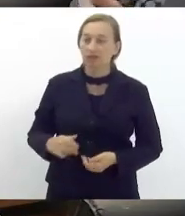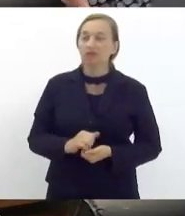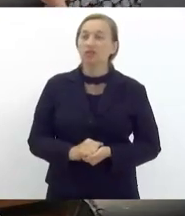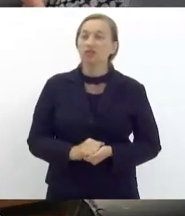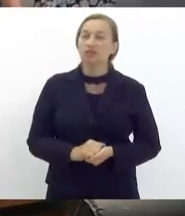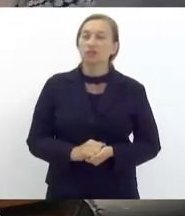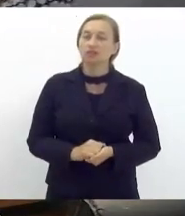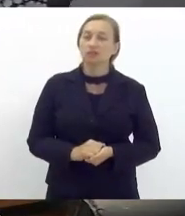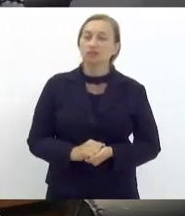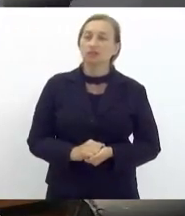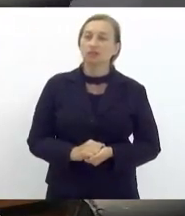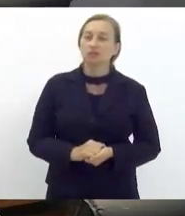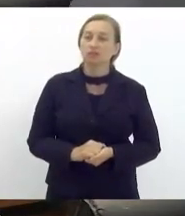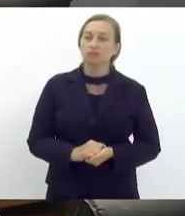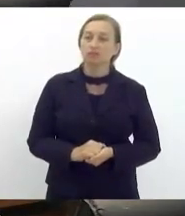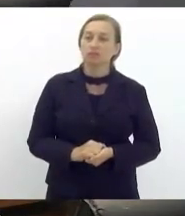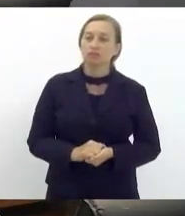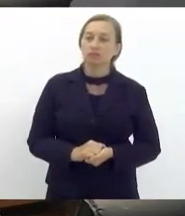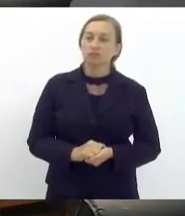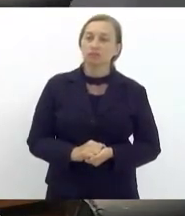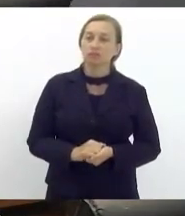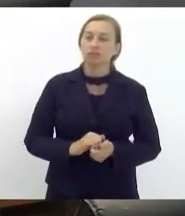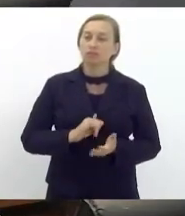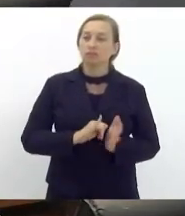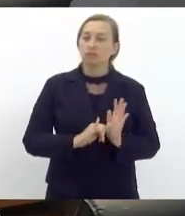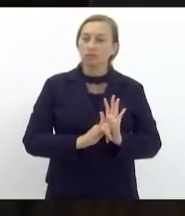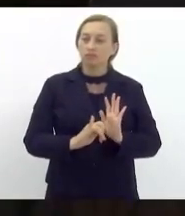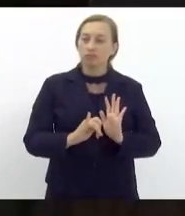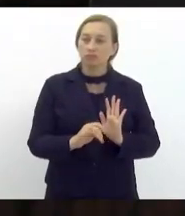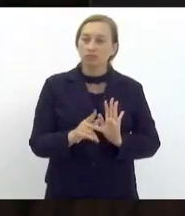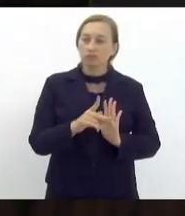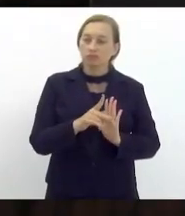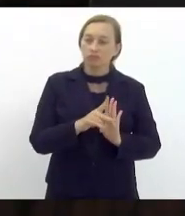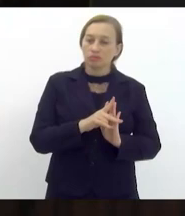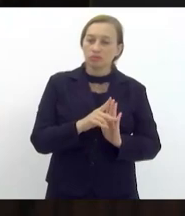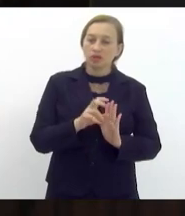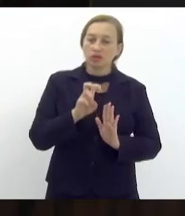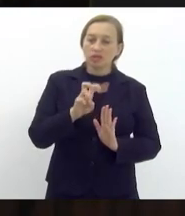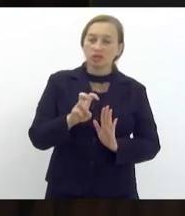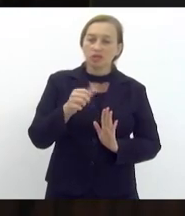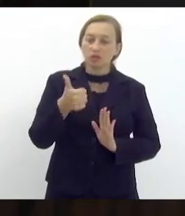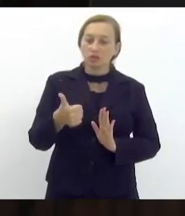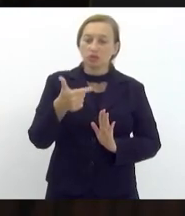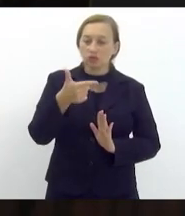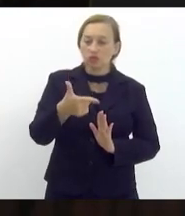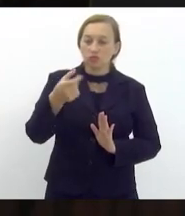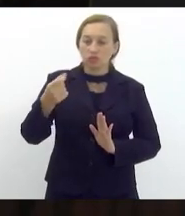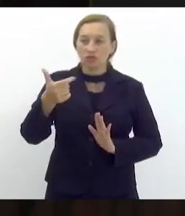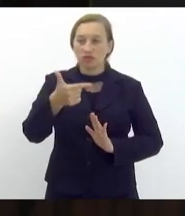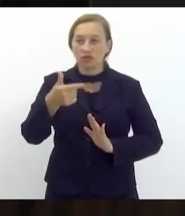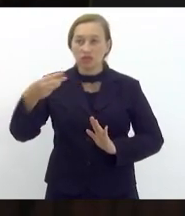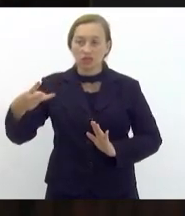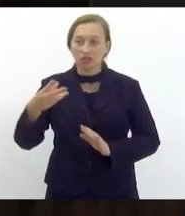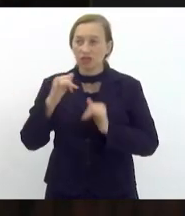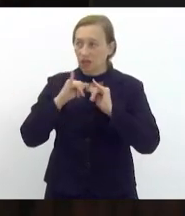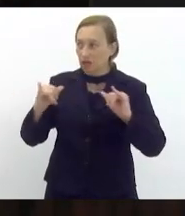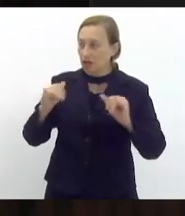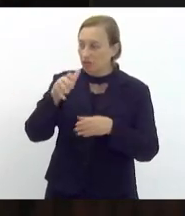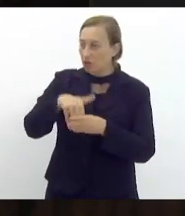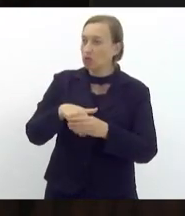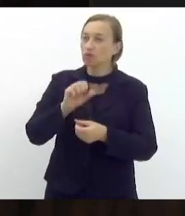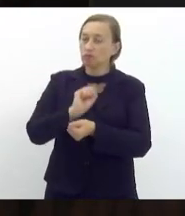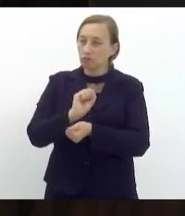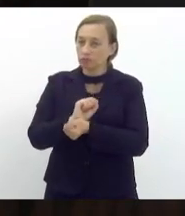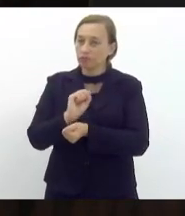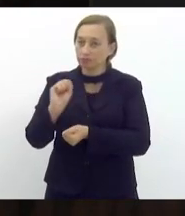já vai a promulgação o projeto 51 2023 é declaração de voto só